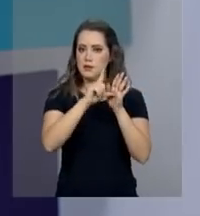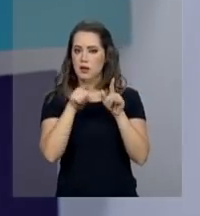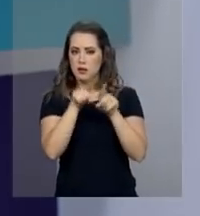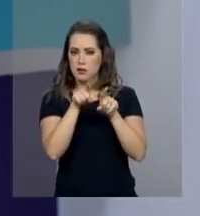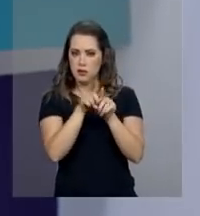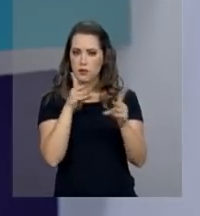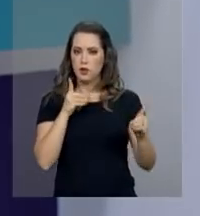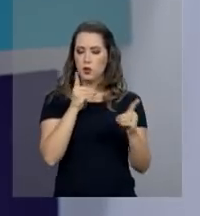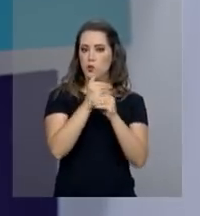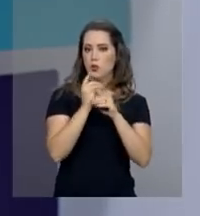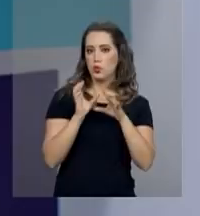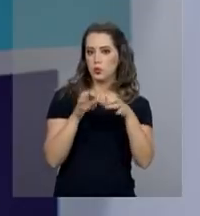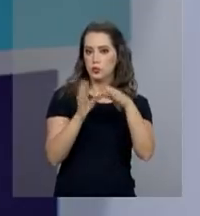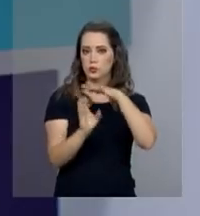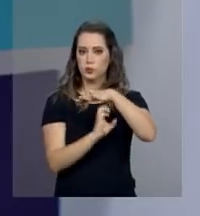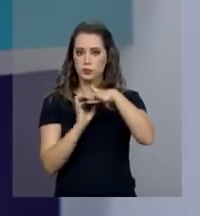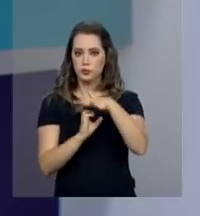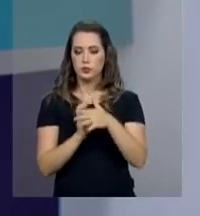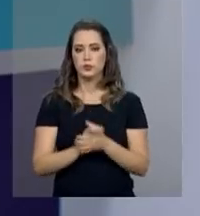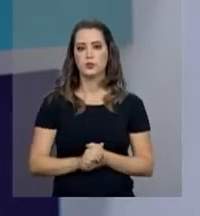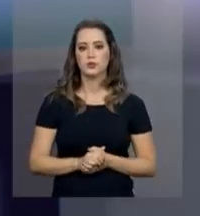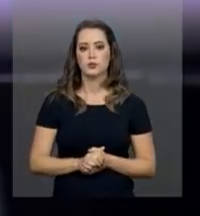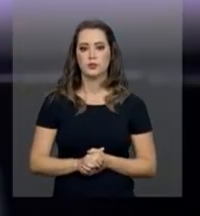teve encontro com empresários.